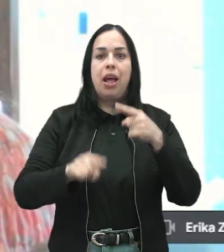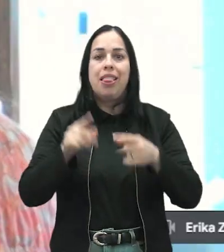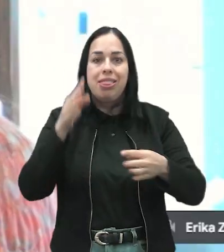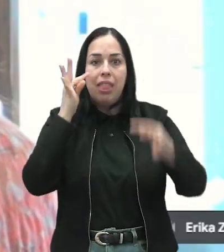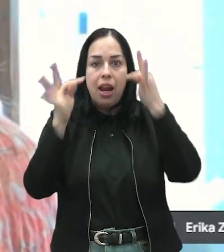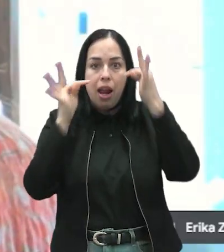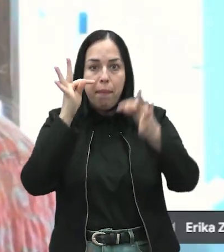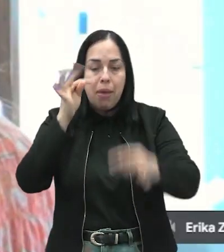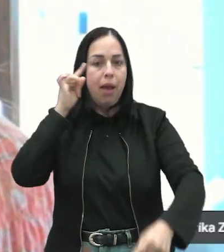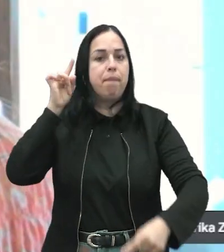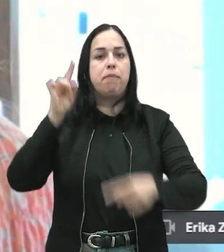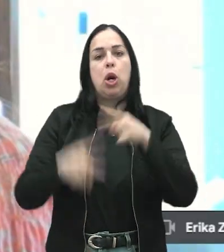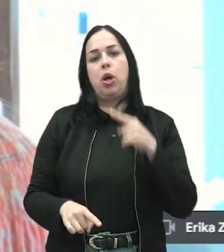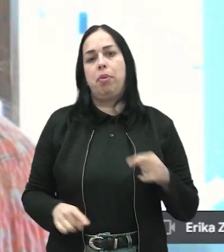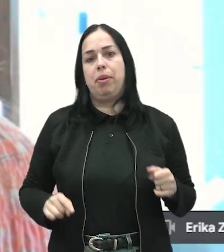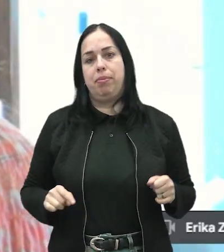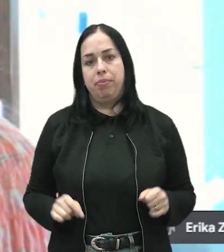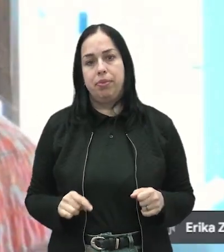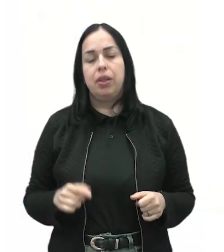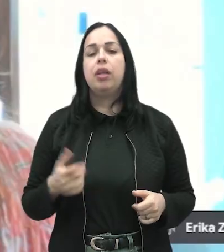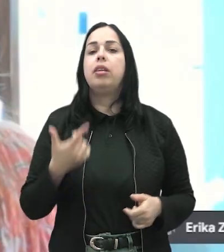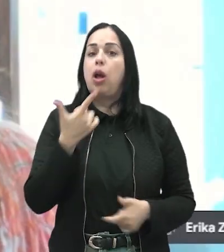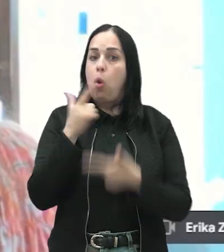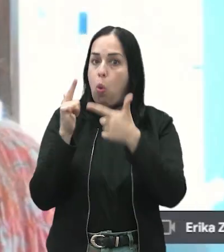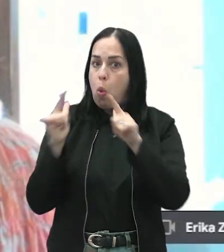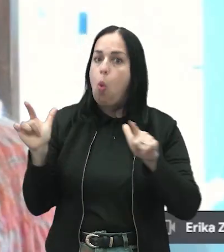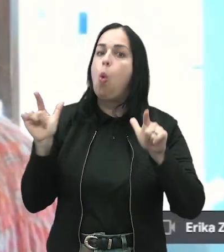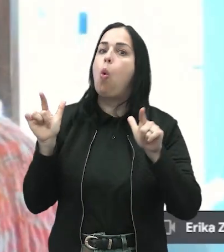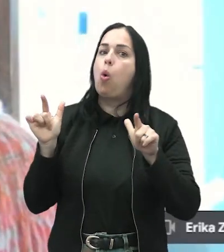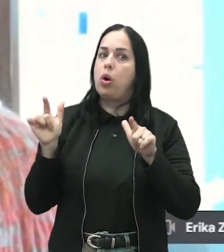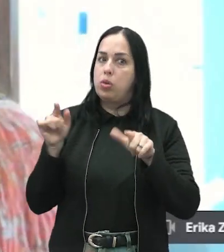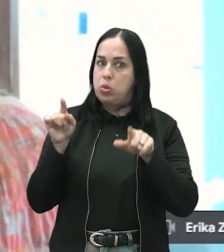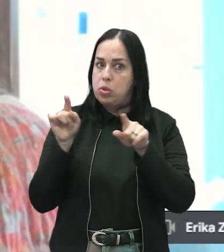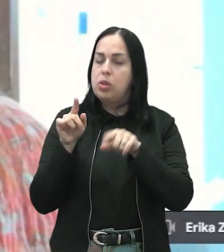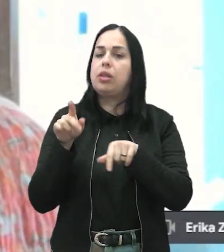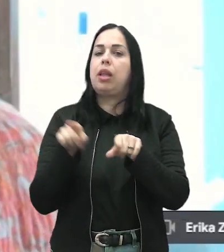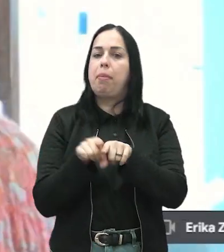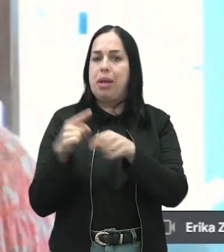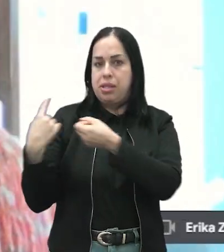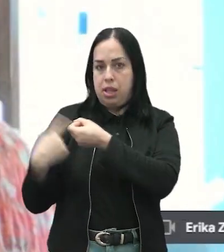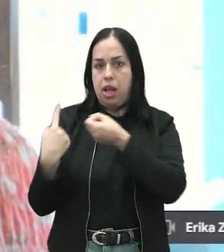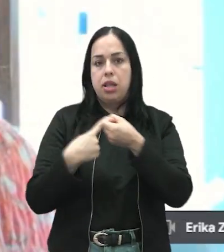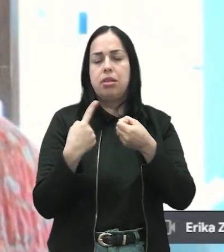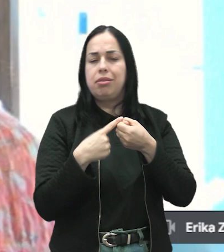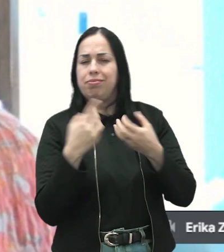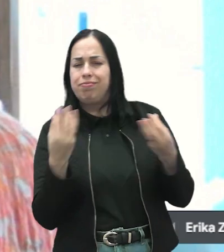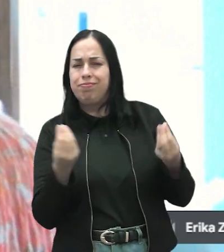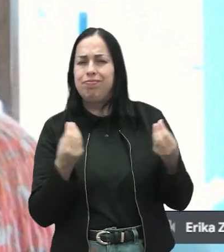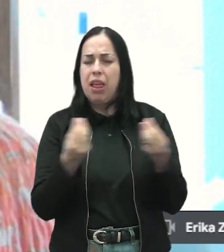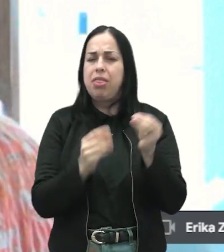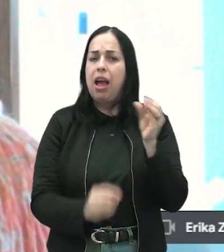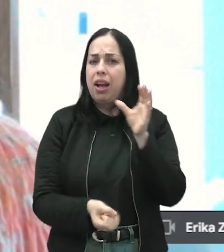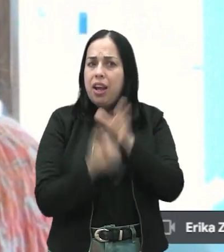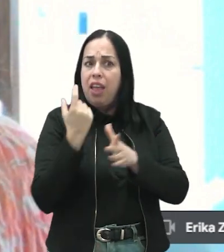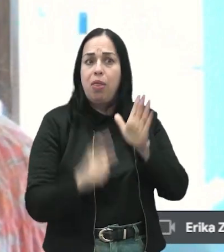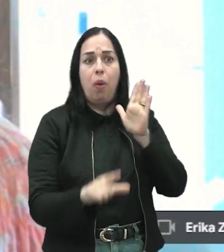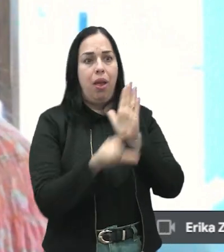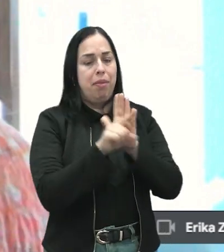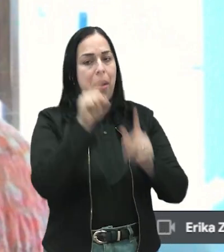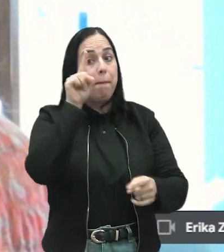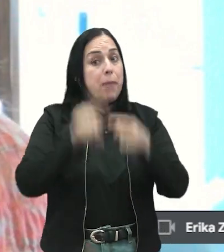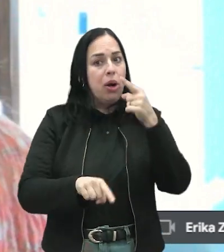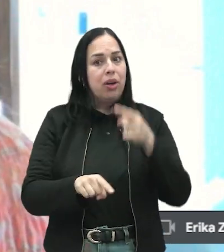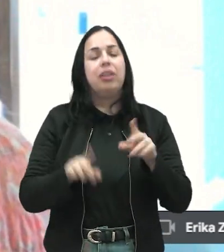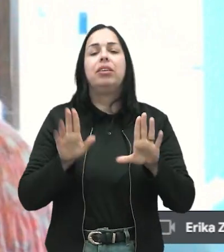proíbe terapia com inteligência artificial. E tem outros estados que estão estudando lá também essa questão da aprovação de